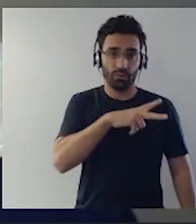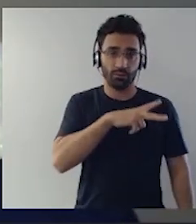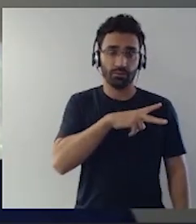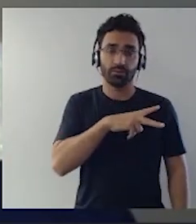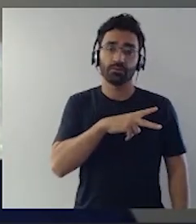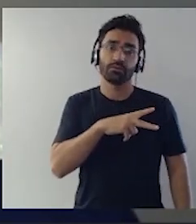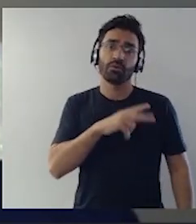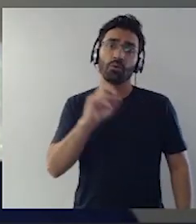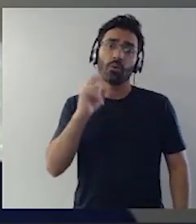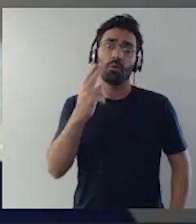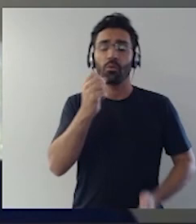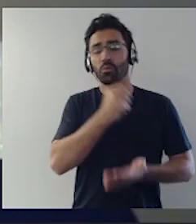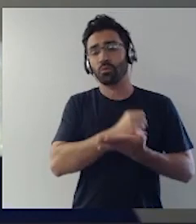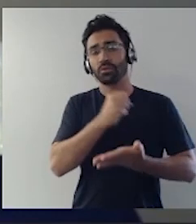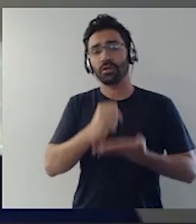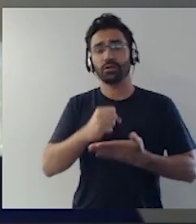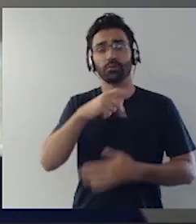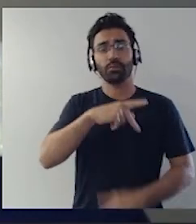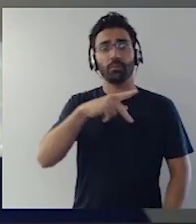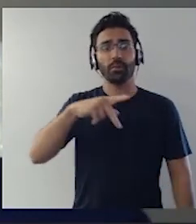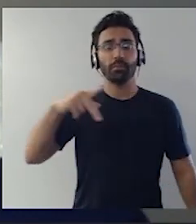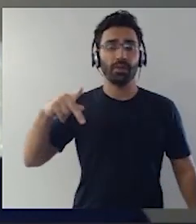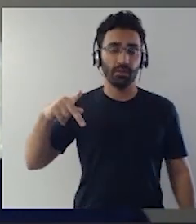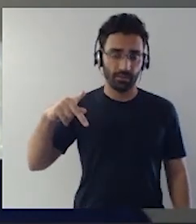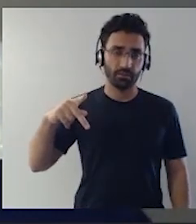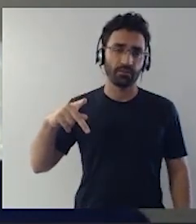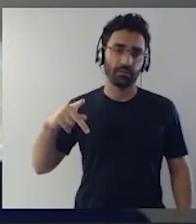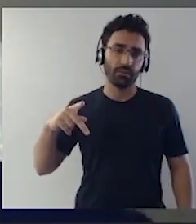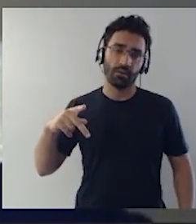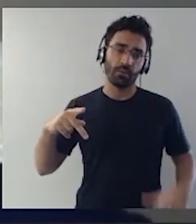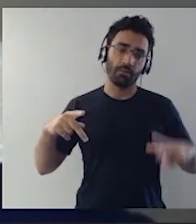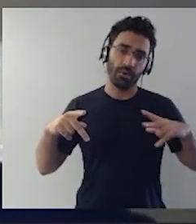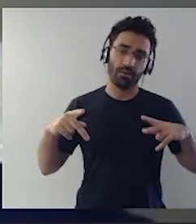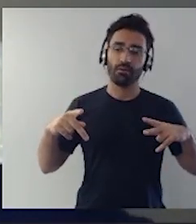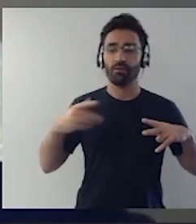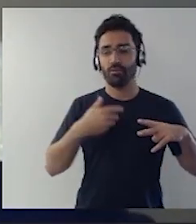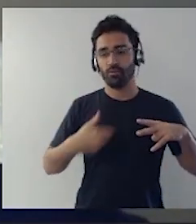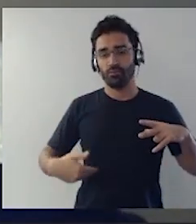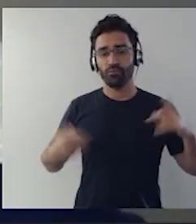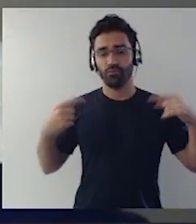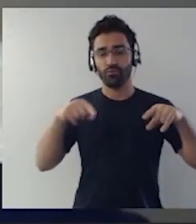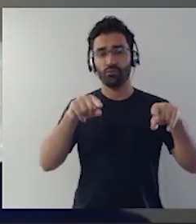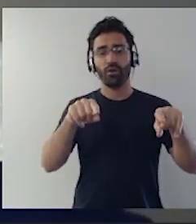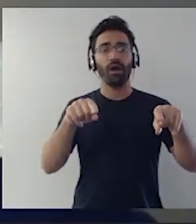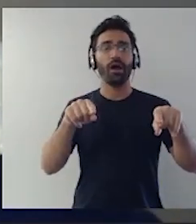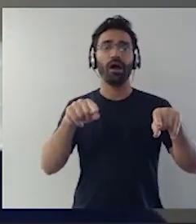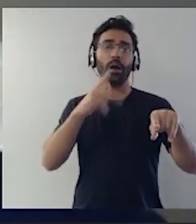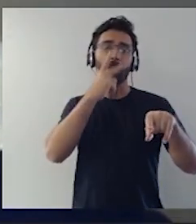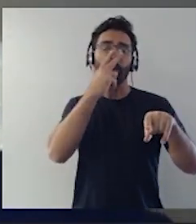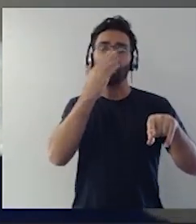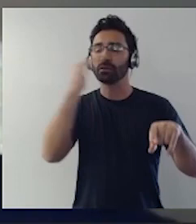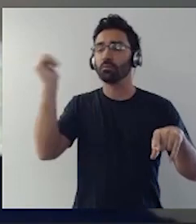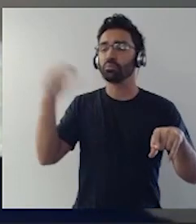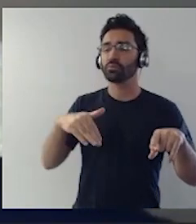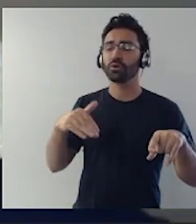os contratos de PPPs estaria eliminado o princípio da supremacia do interesse público sobre o particular. Isso é um equívoco